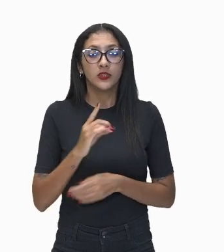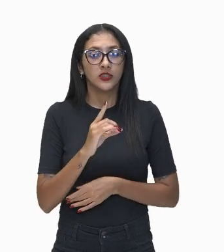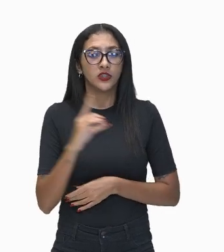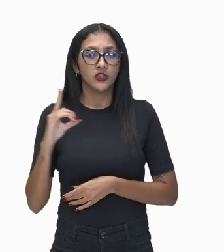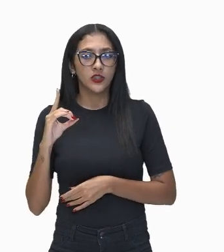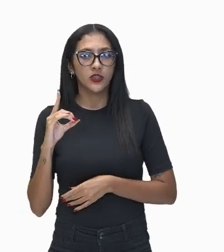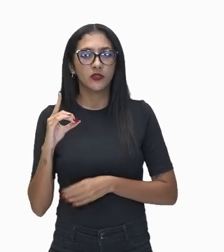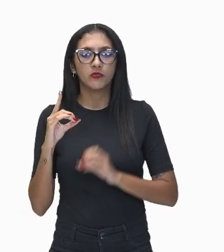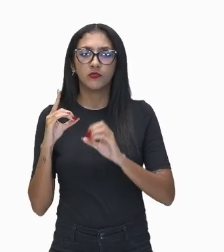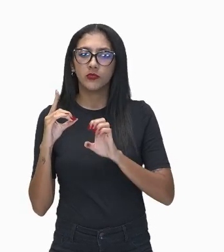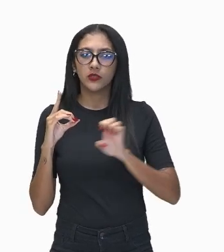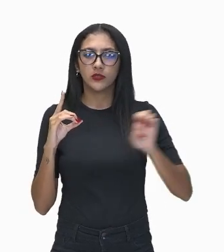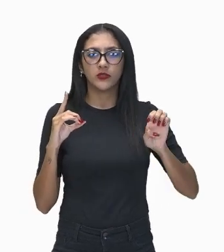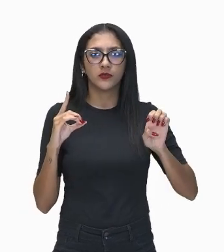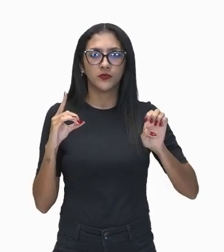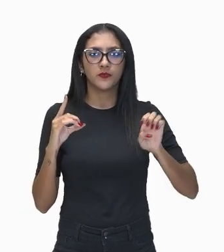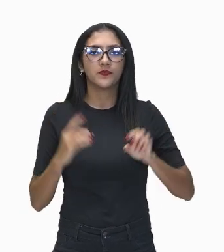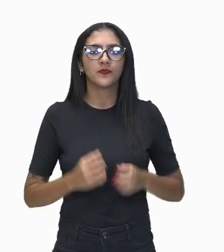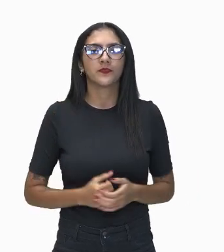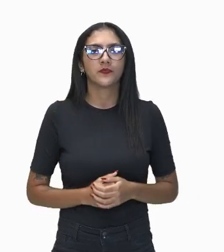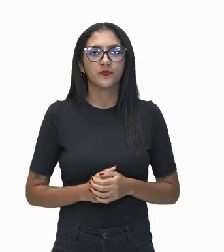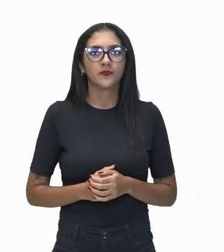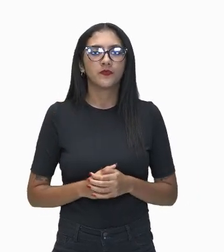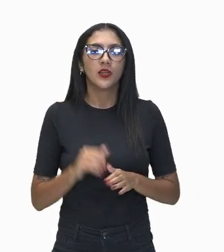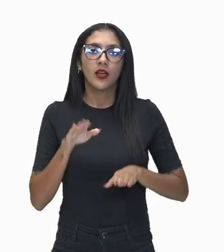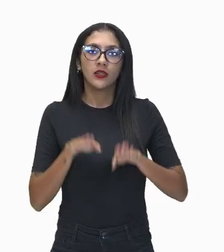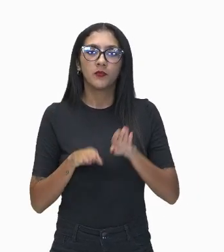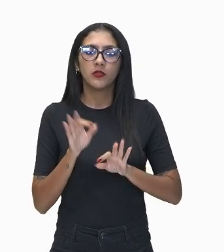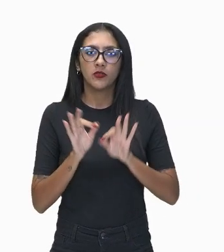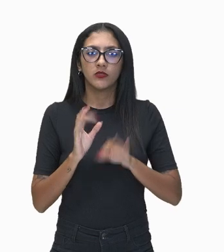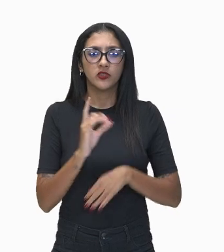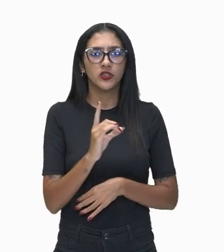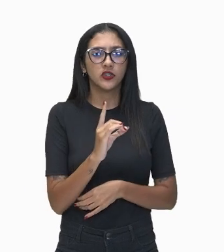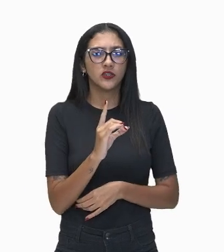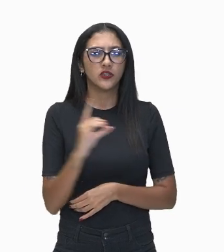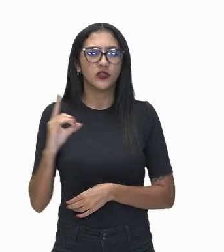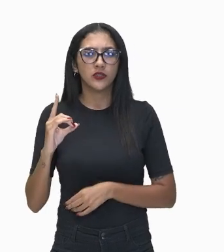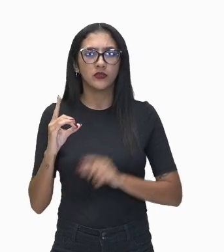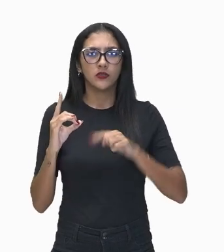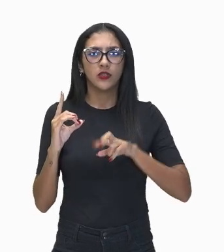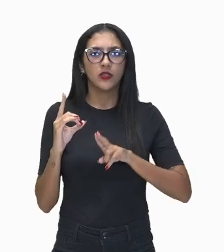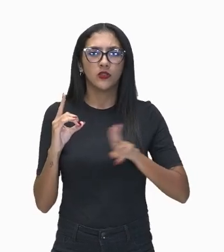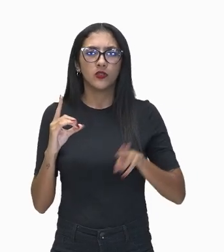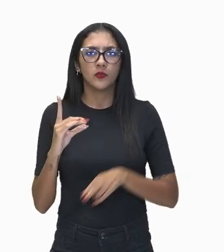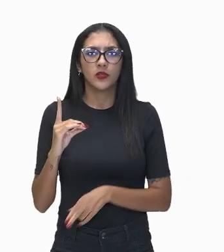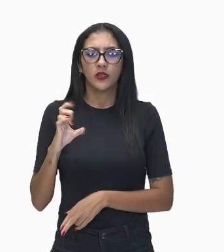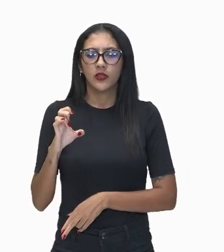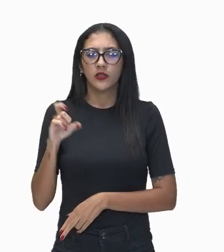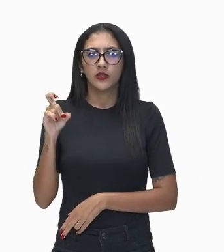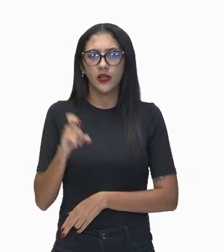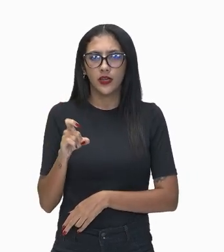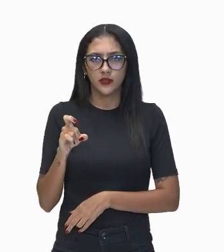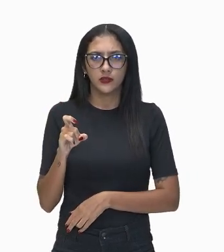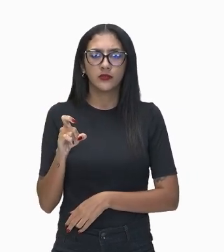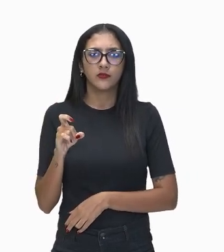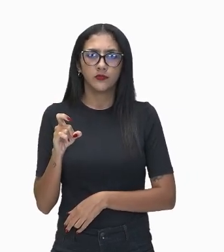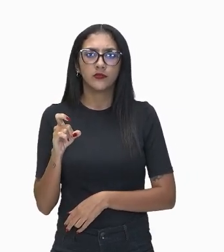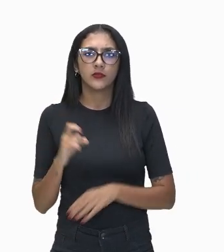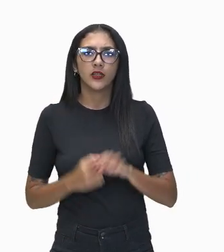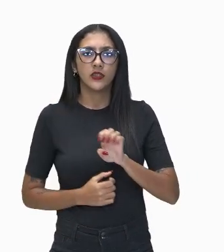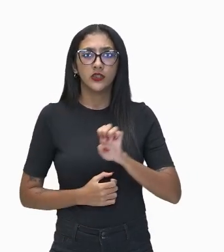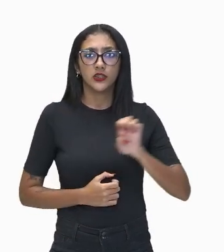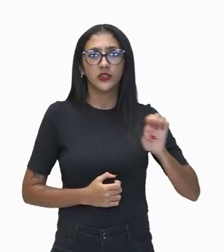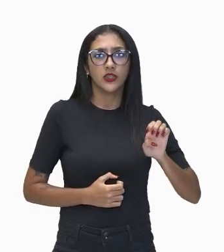para o lado esquerdo. Quando desvia a luz para o lado direito, ele é chamado de destrógeno, e quando desvia a luz para o